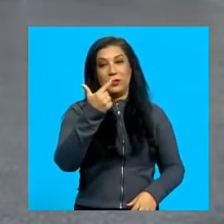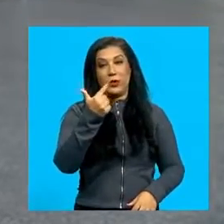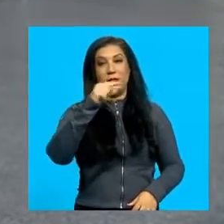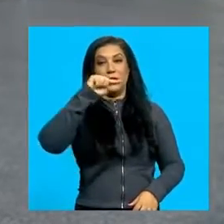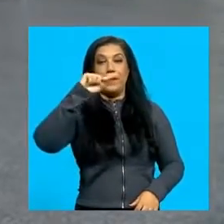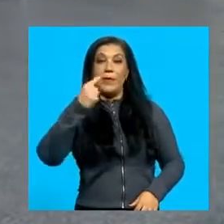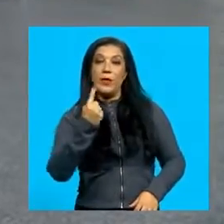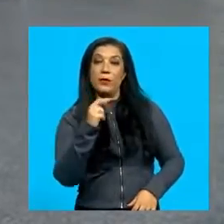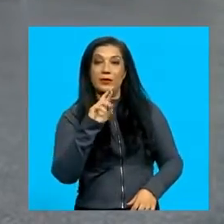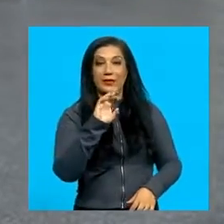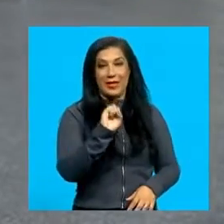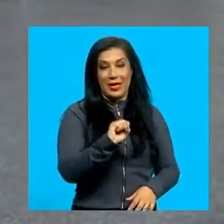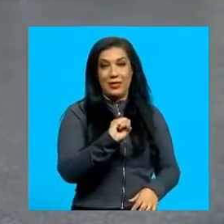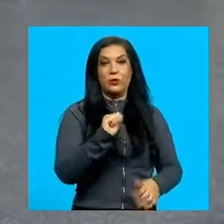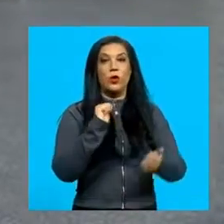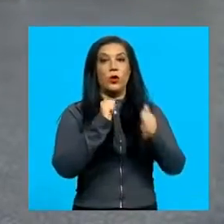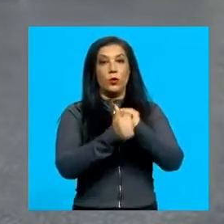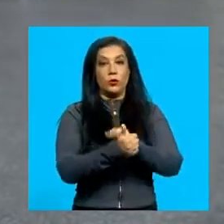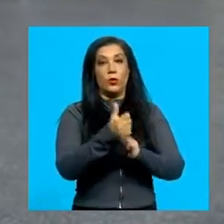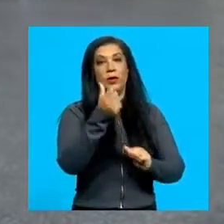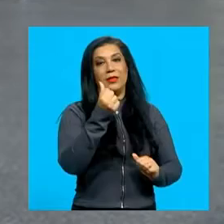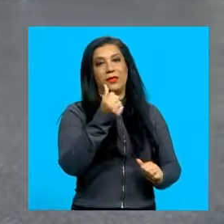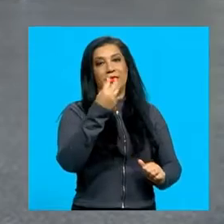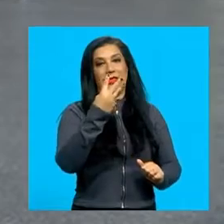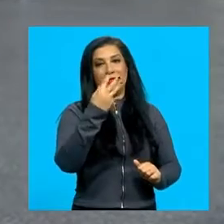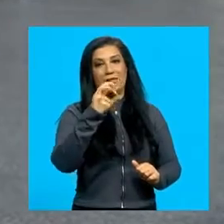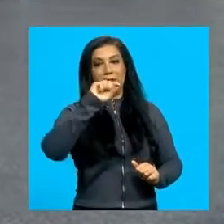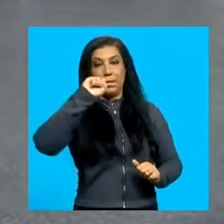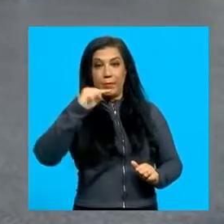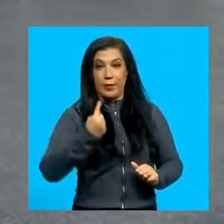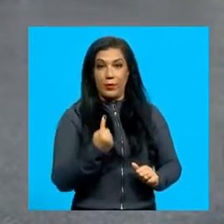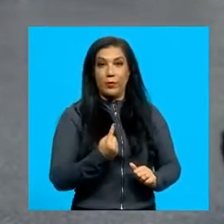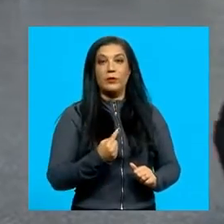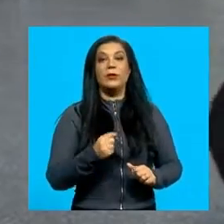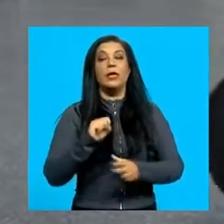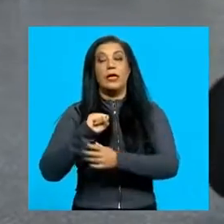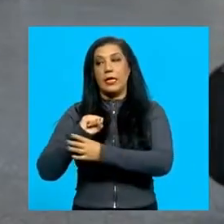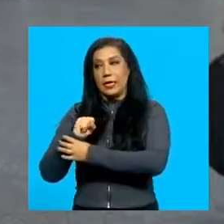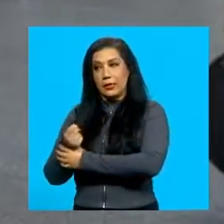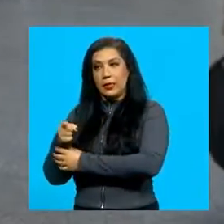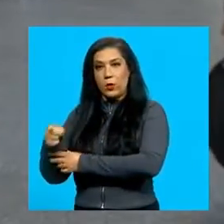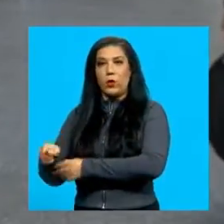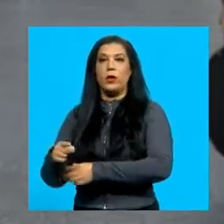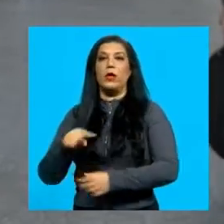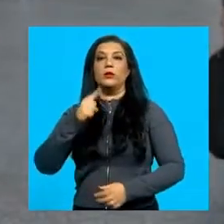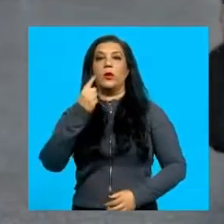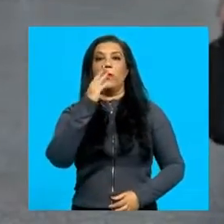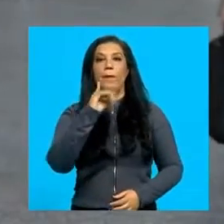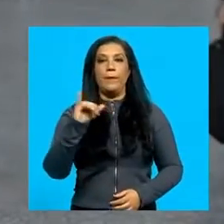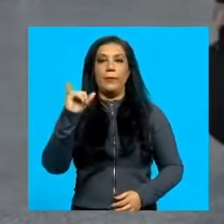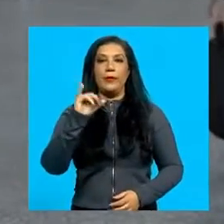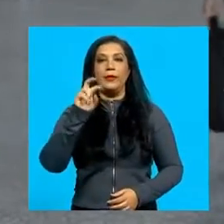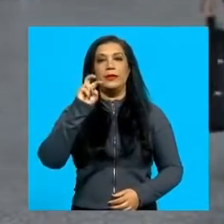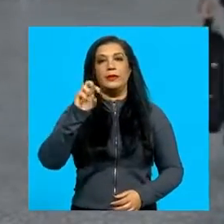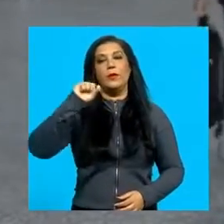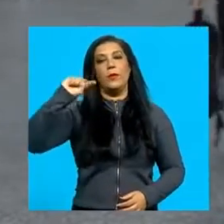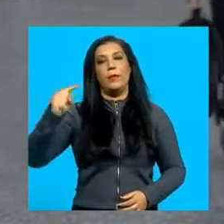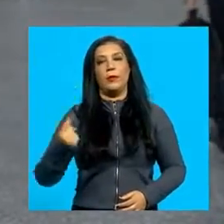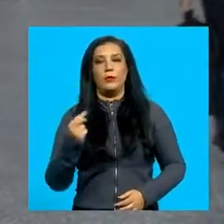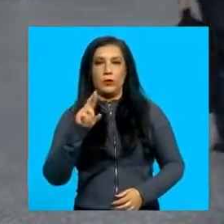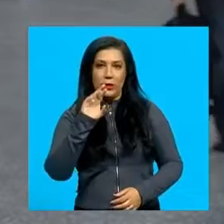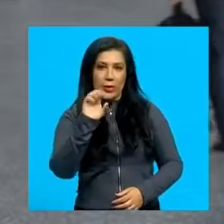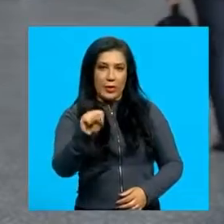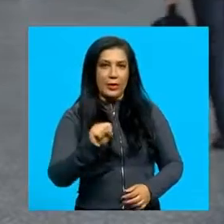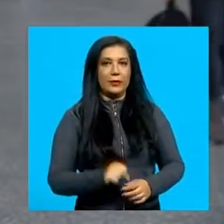milhões de reais, o esporte 630 milhões e a segurança pública 1 bilhão e 5 milhões de